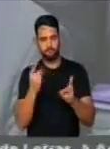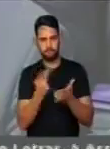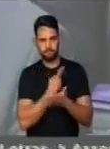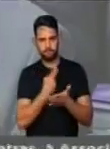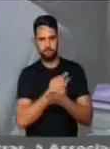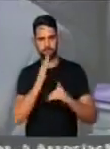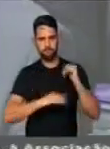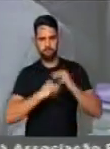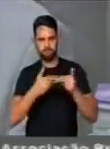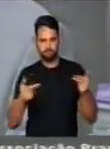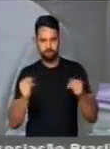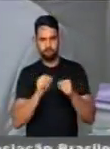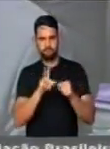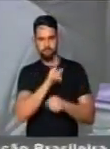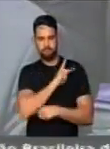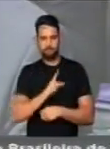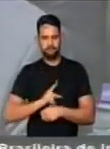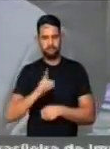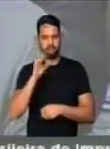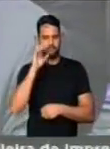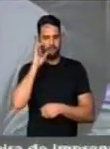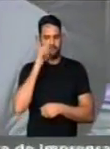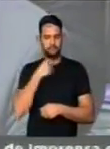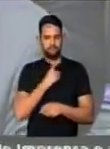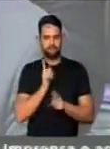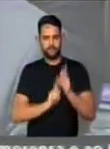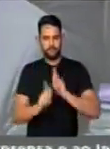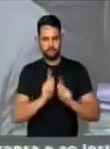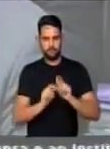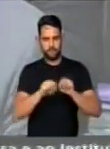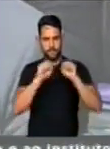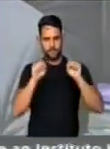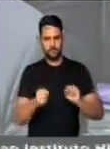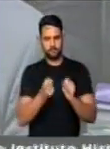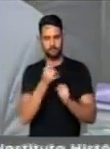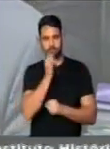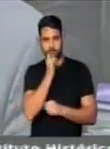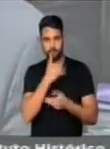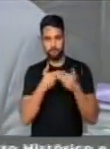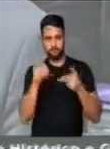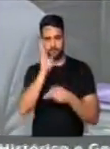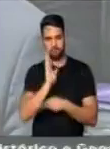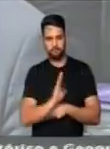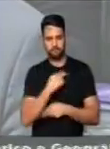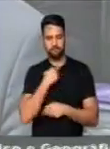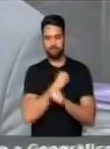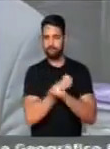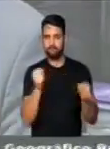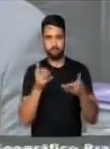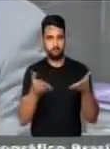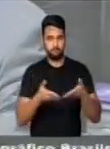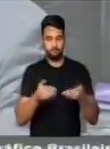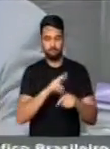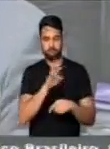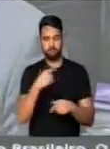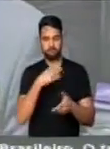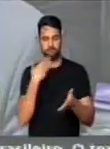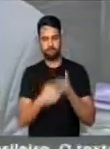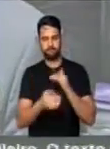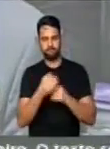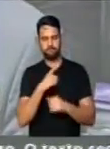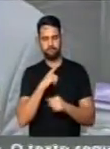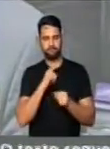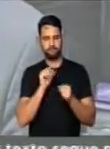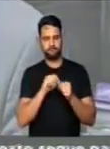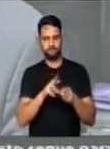ineficiência e incompetência da presidente Dilma ao gerenciar o sistema energético brasileiro. Não é possível que agora vai cair no colo